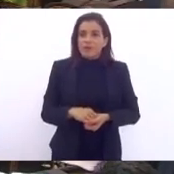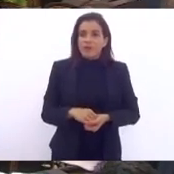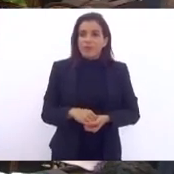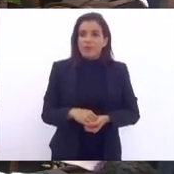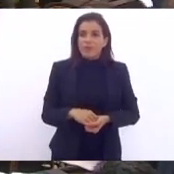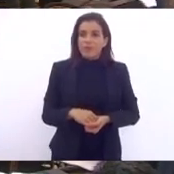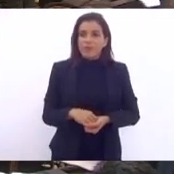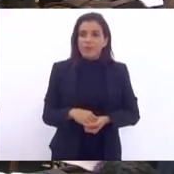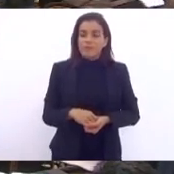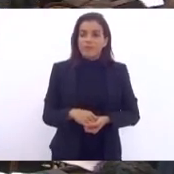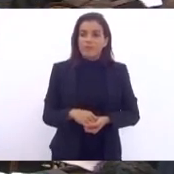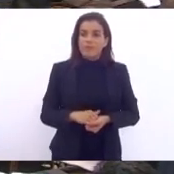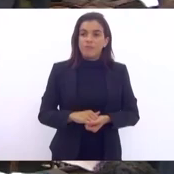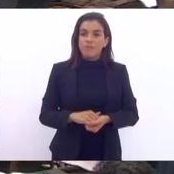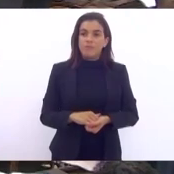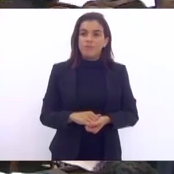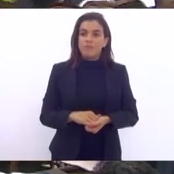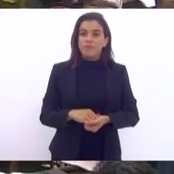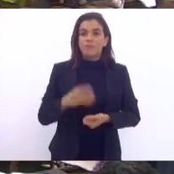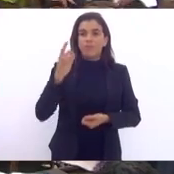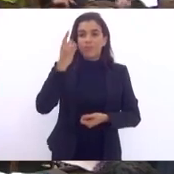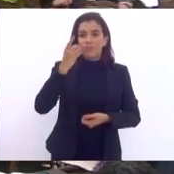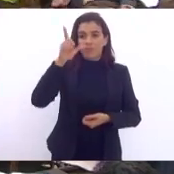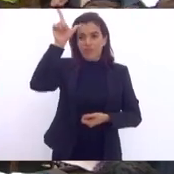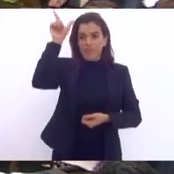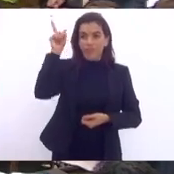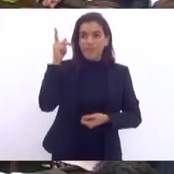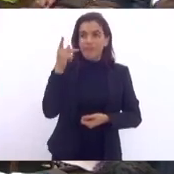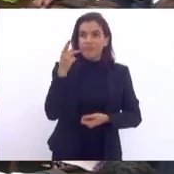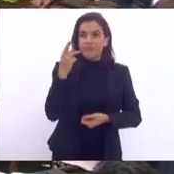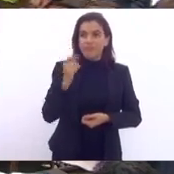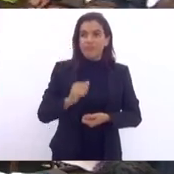Deputado Luiz Paulo. Senhor Amorim, presidente, por gentileza.